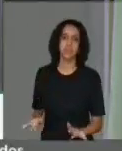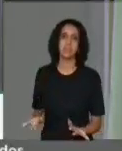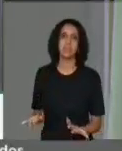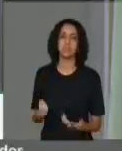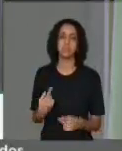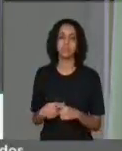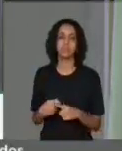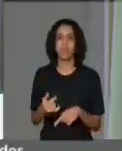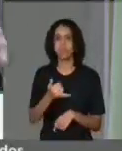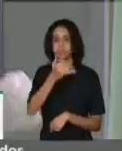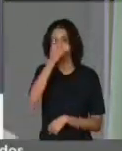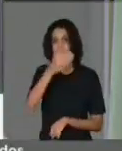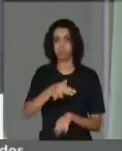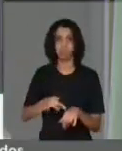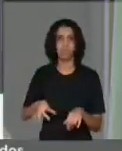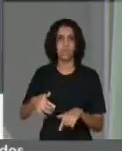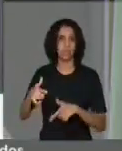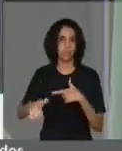acidente.